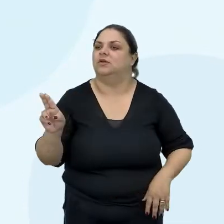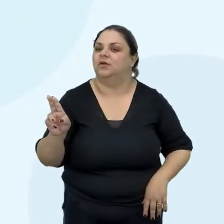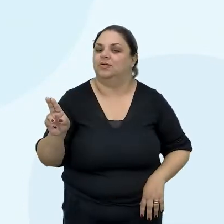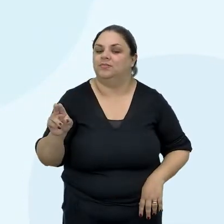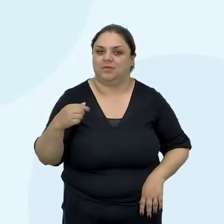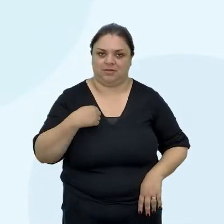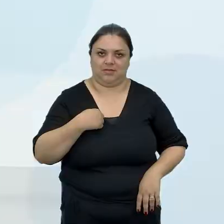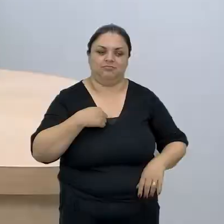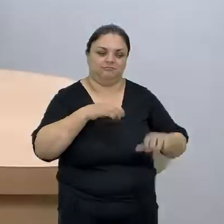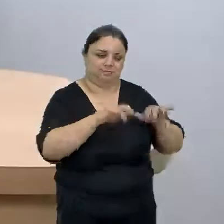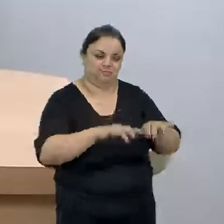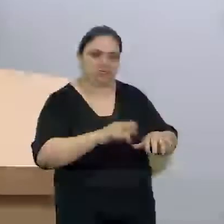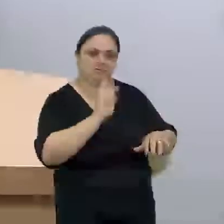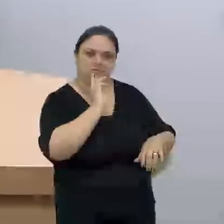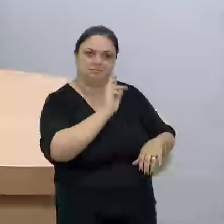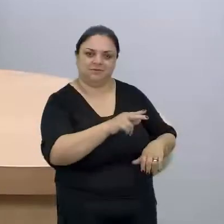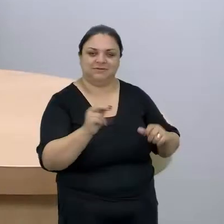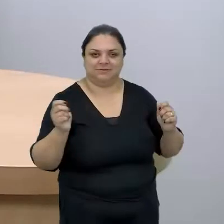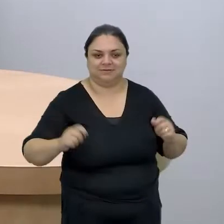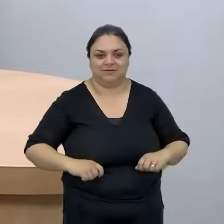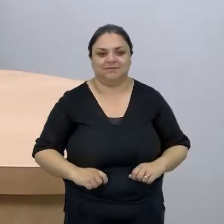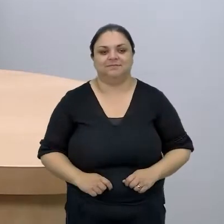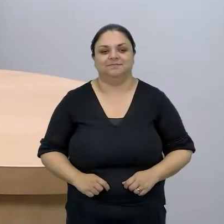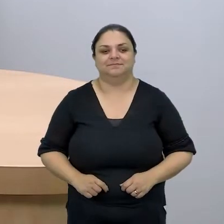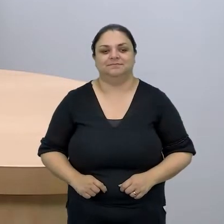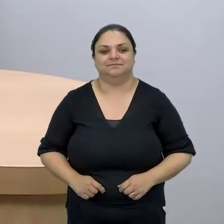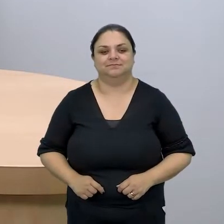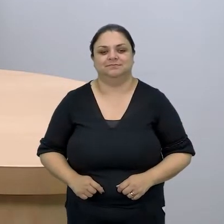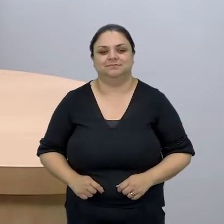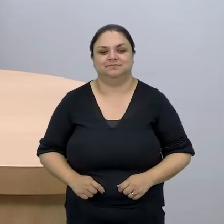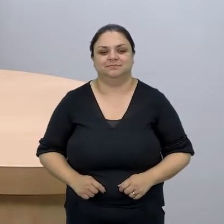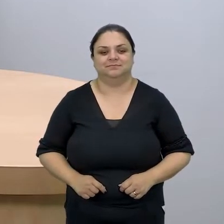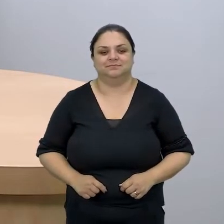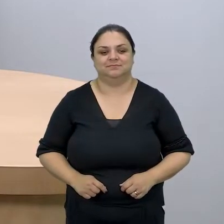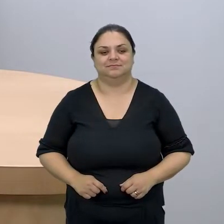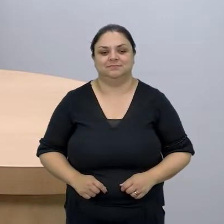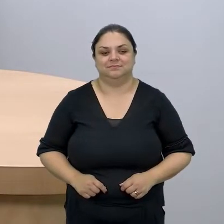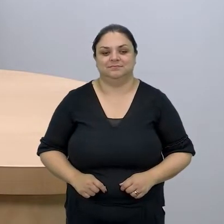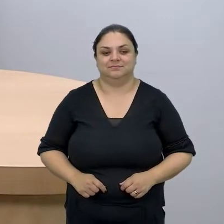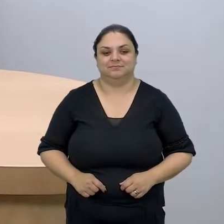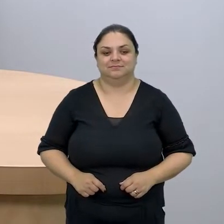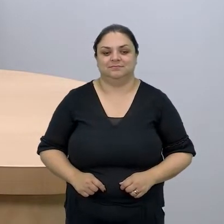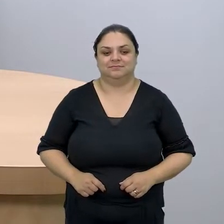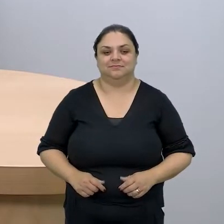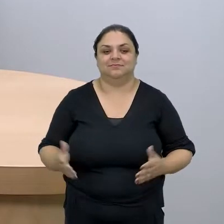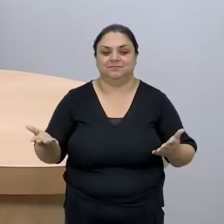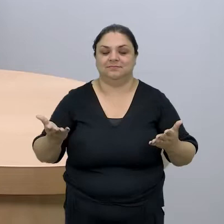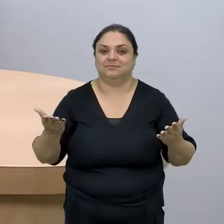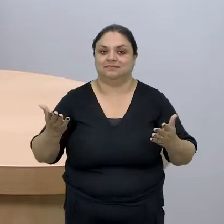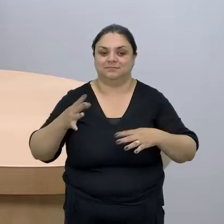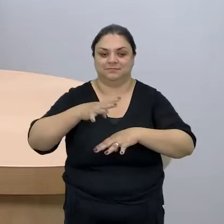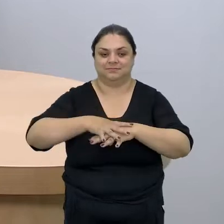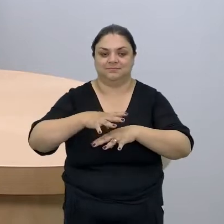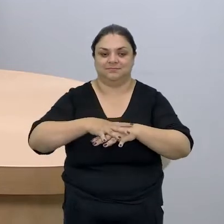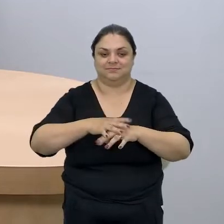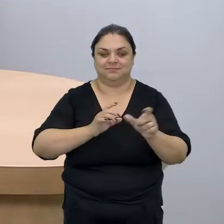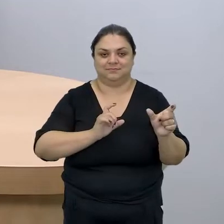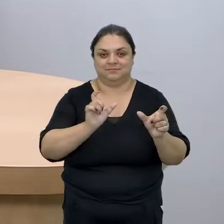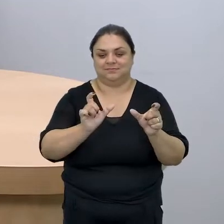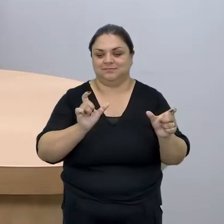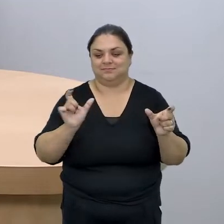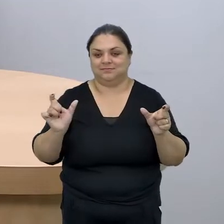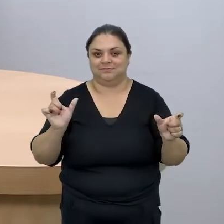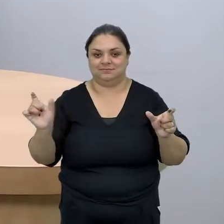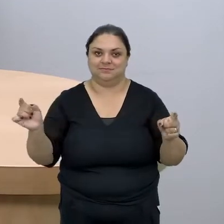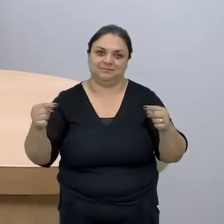você quer interagir. Então Sim. você vai vir aqui, ó, o diga novamente, que é igual esse digolar, só que você vai colocar agora uma parte matemática, que a gente chama aí